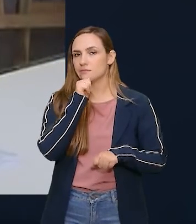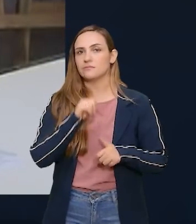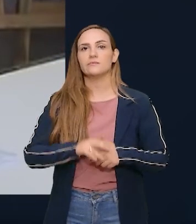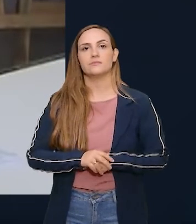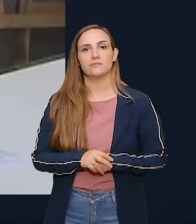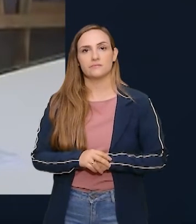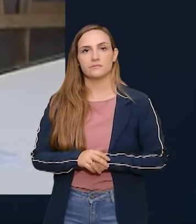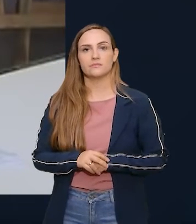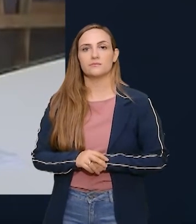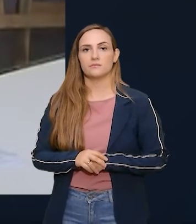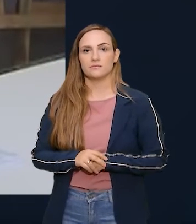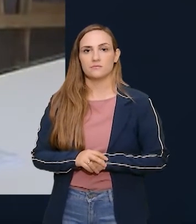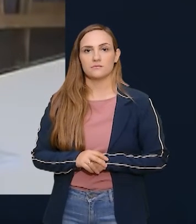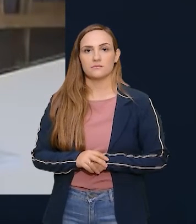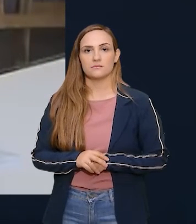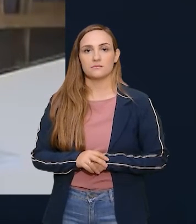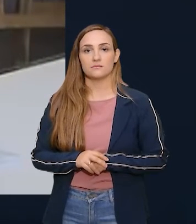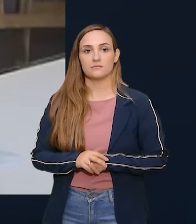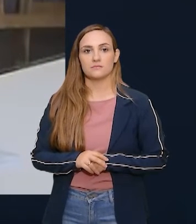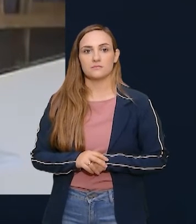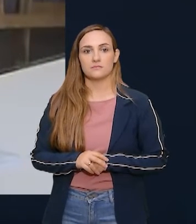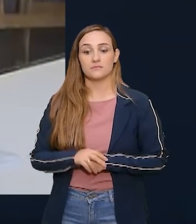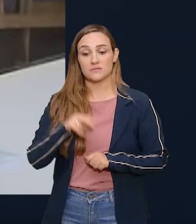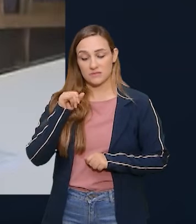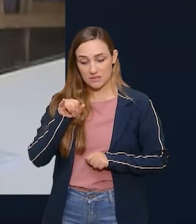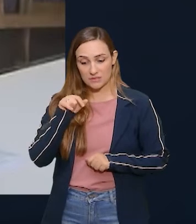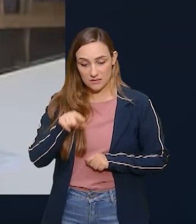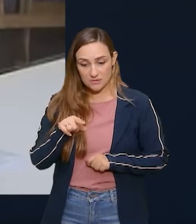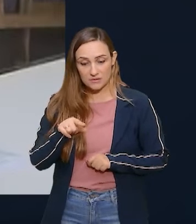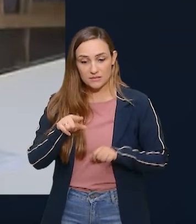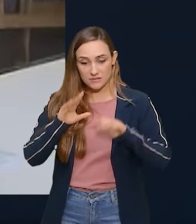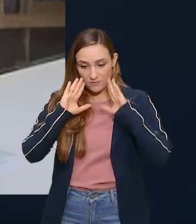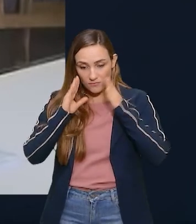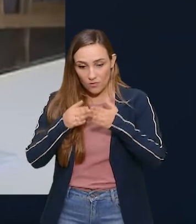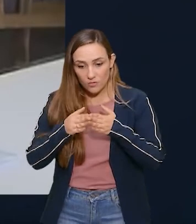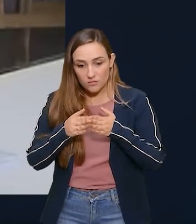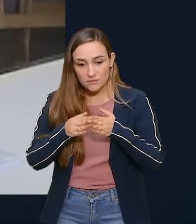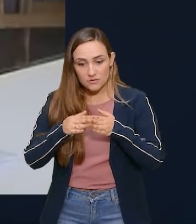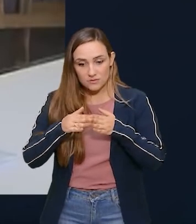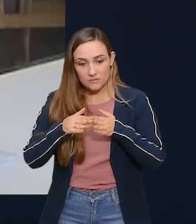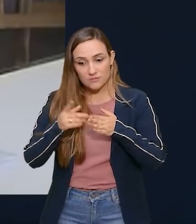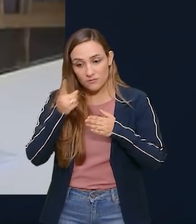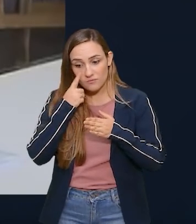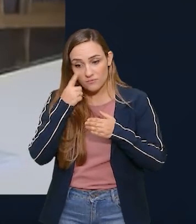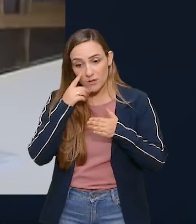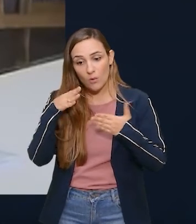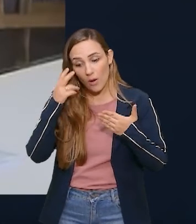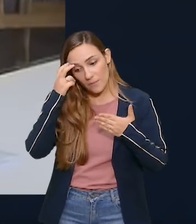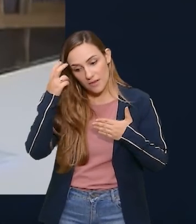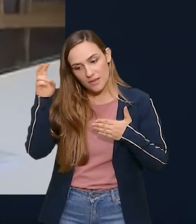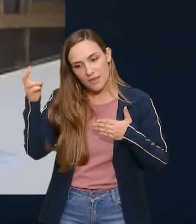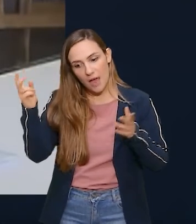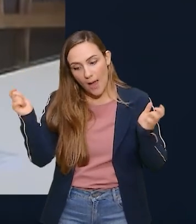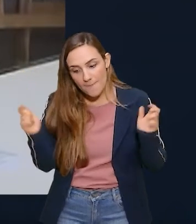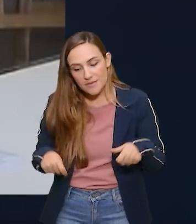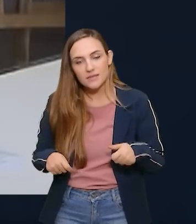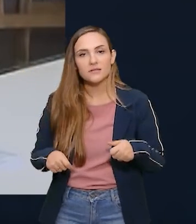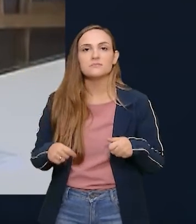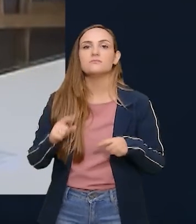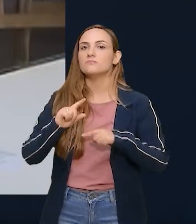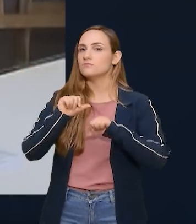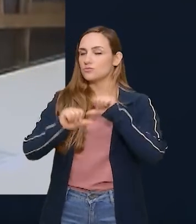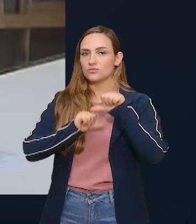eu acredito sim que se esse trabalho fosse o trabalho foco da educação, trabalhar a habilidade e não